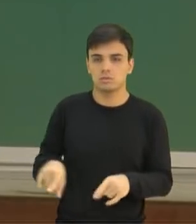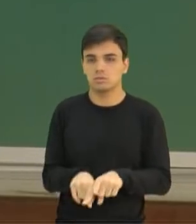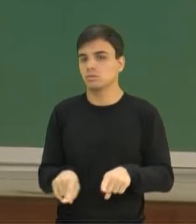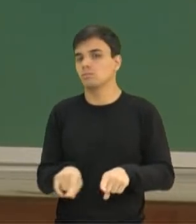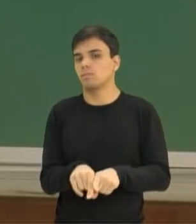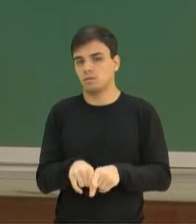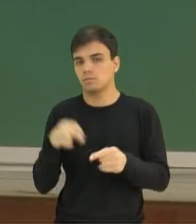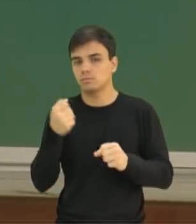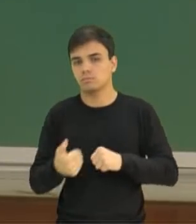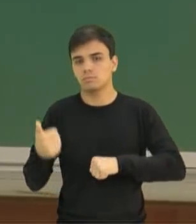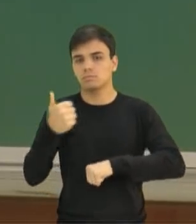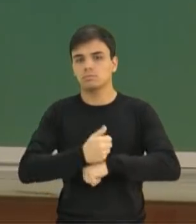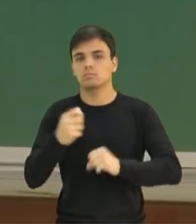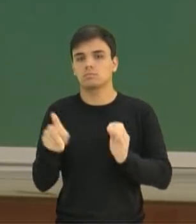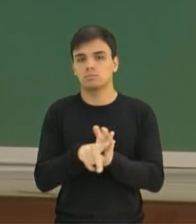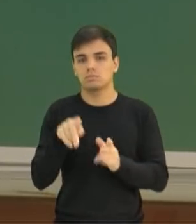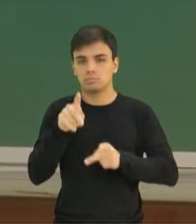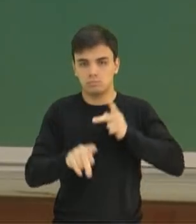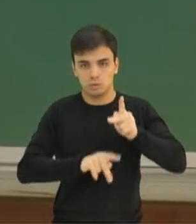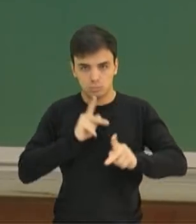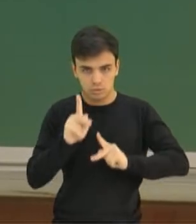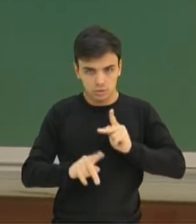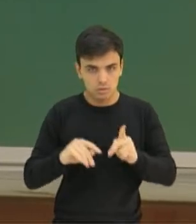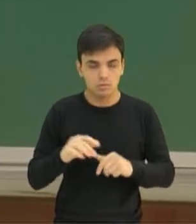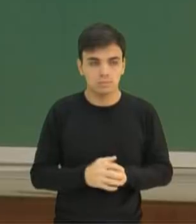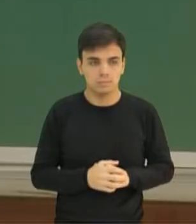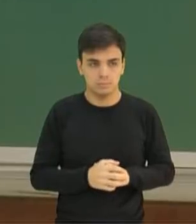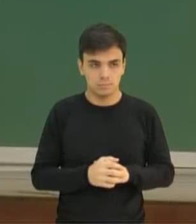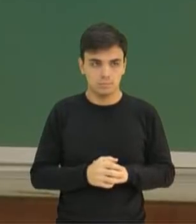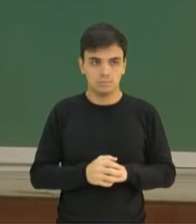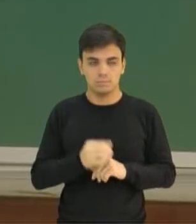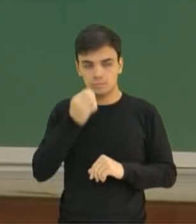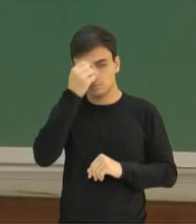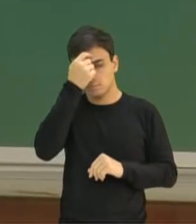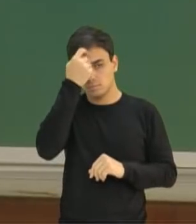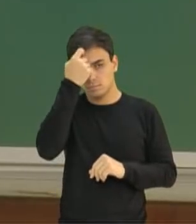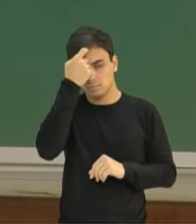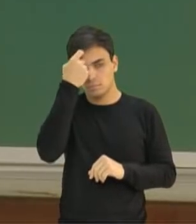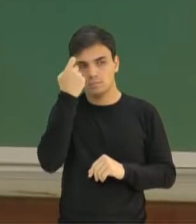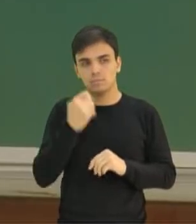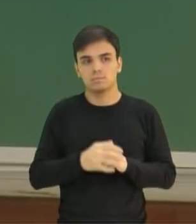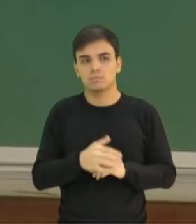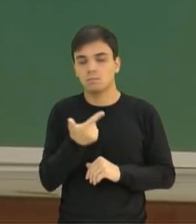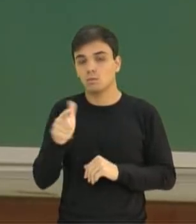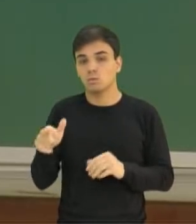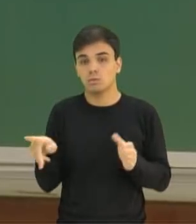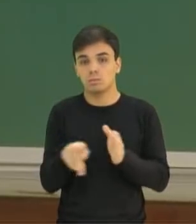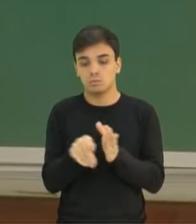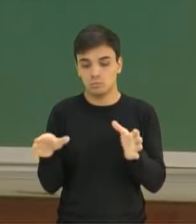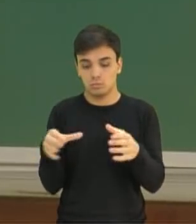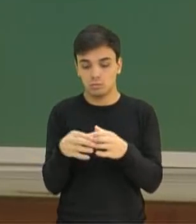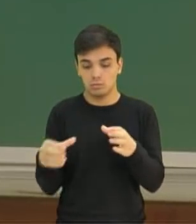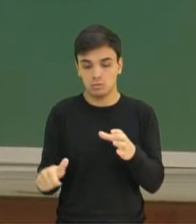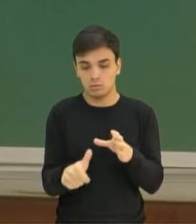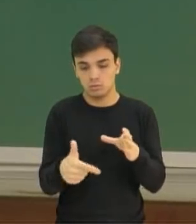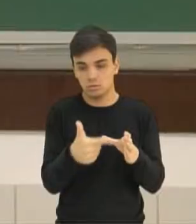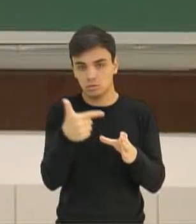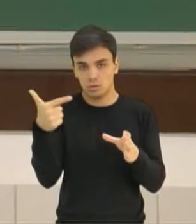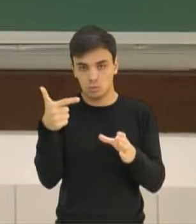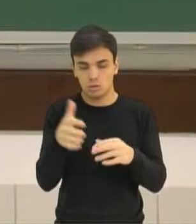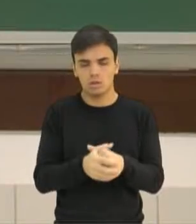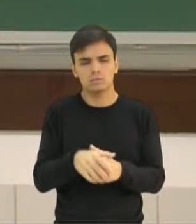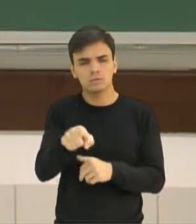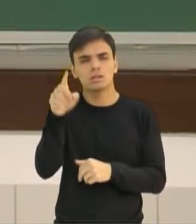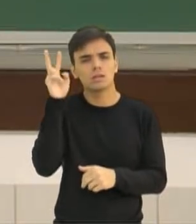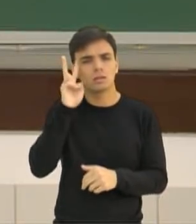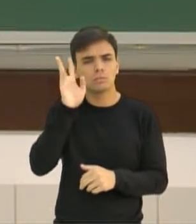ocupação da população da região Nordeste. Outro item que nós falamos ali que faz parte do setor secundário da economia. Então, lembra que a